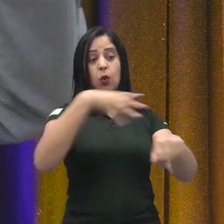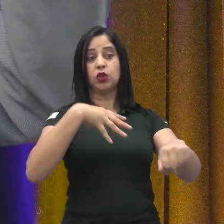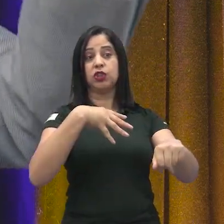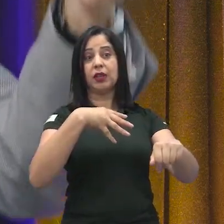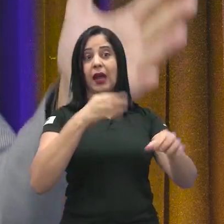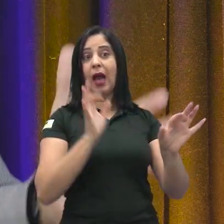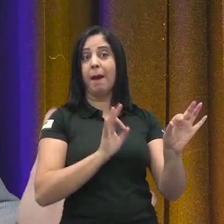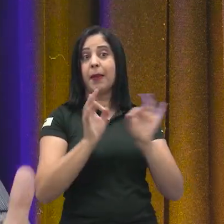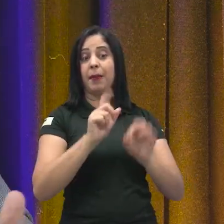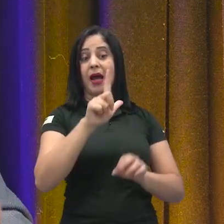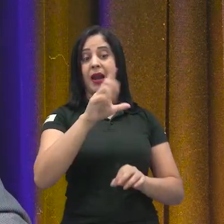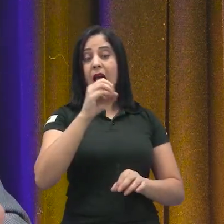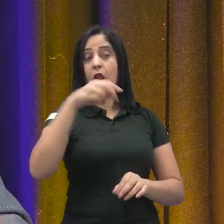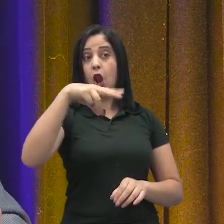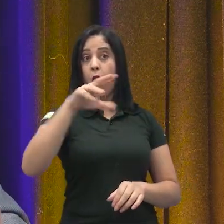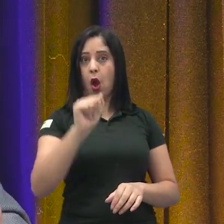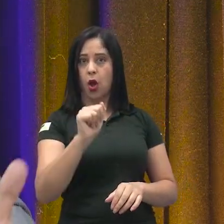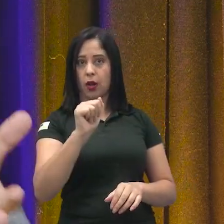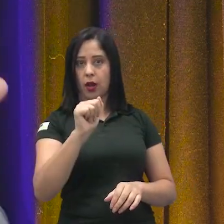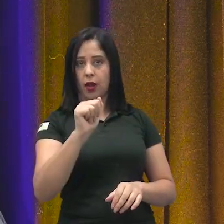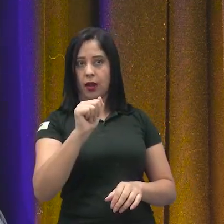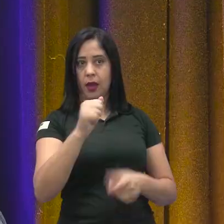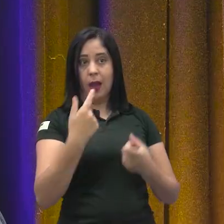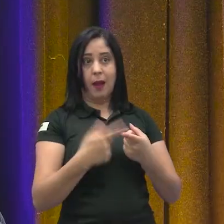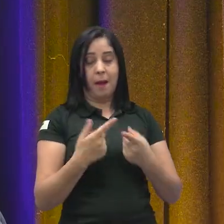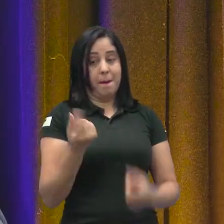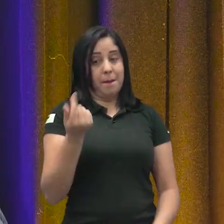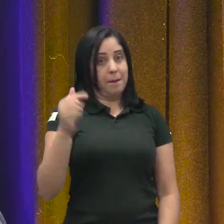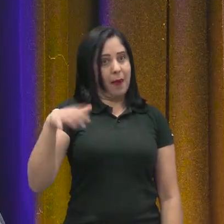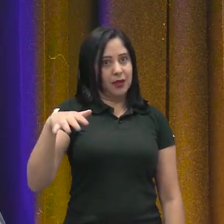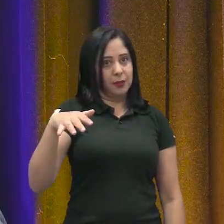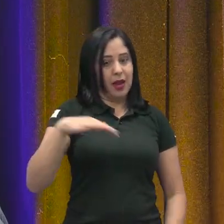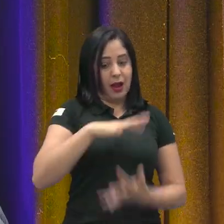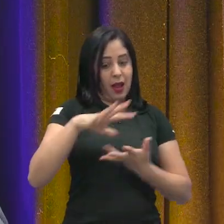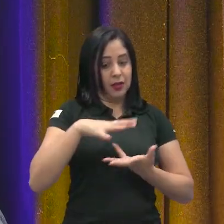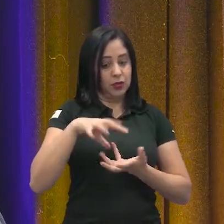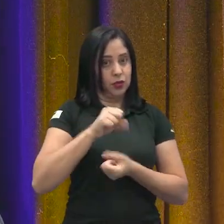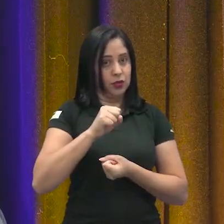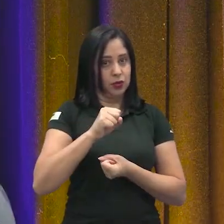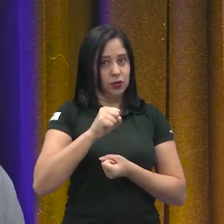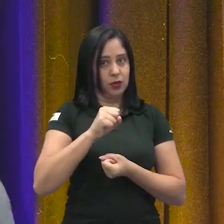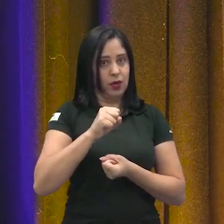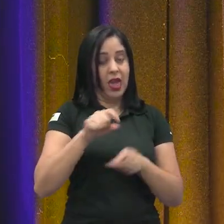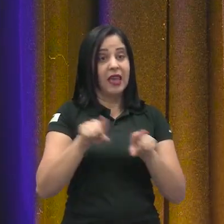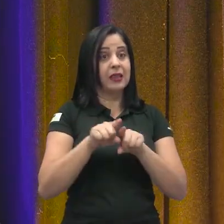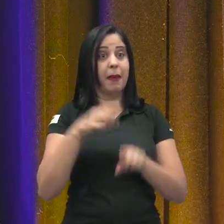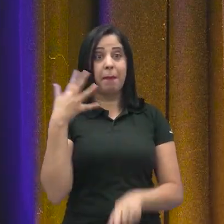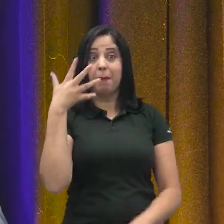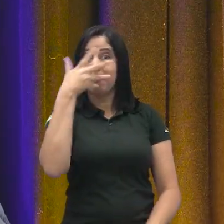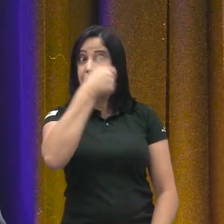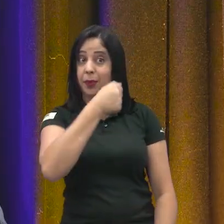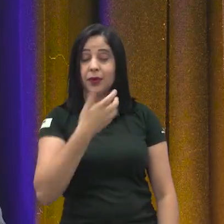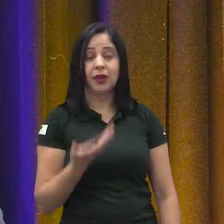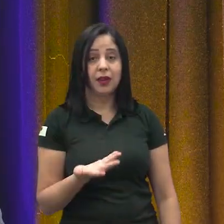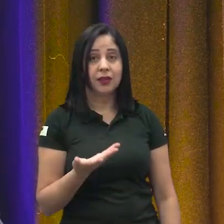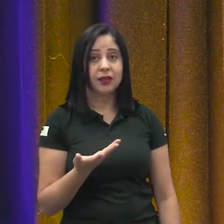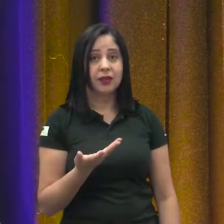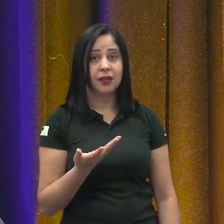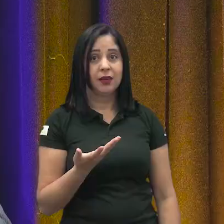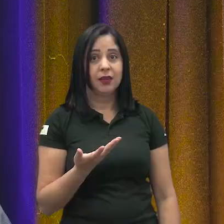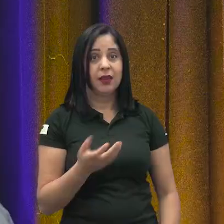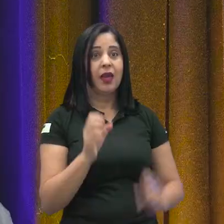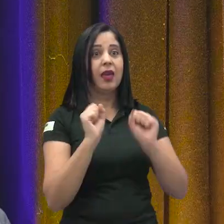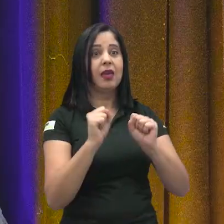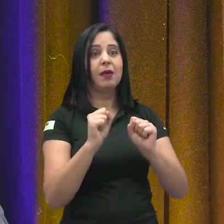essa lona, ela cobre a caixa, ela é mais barata, mais sustentável, mais bonita visualmente. E ainda você